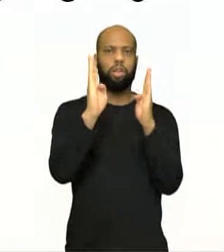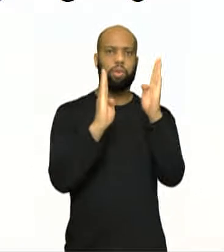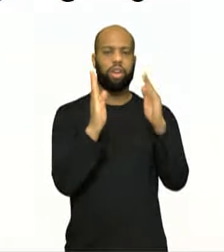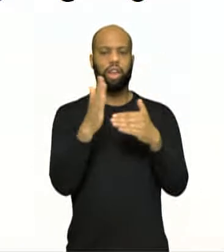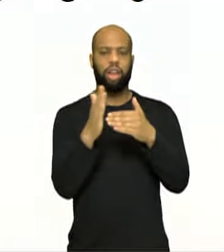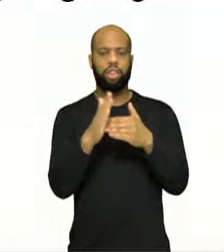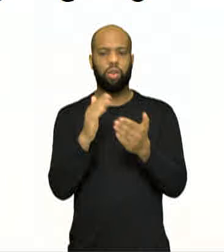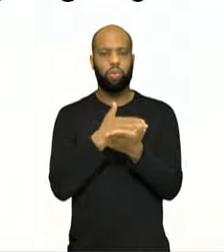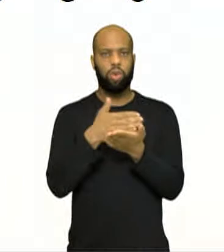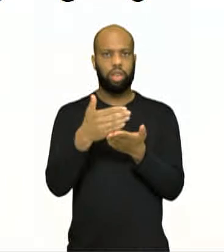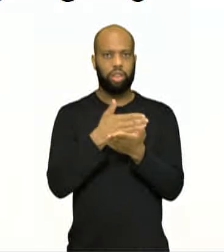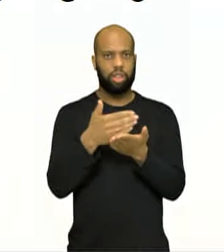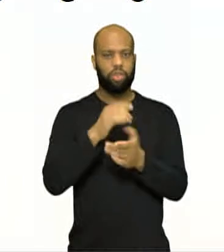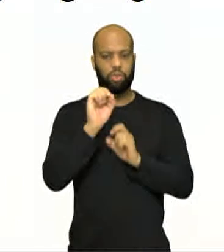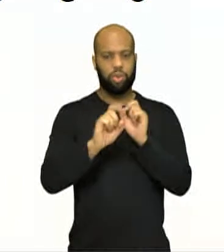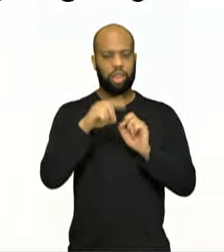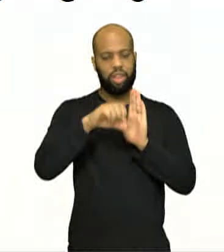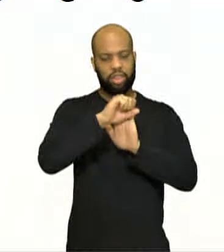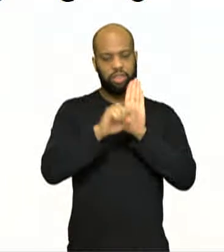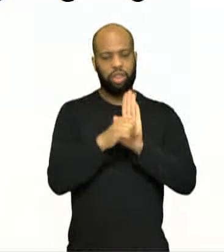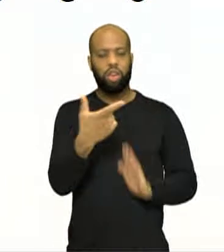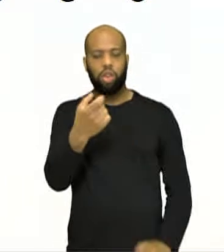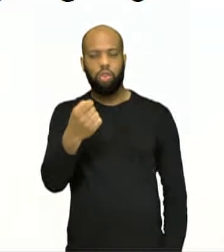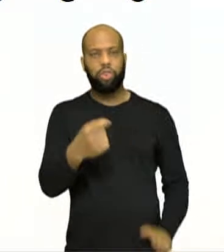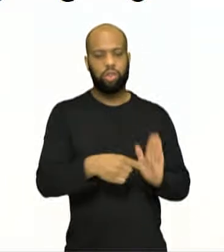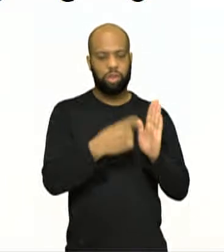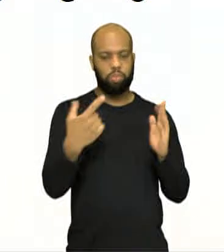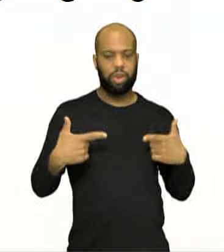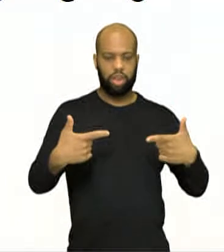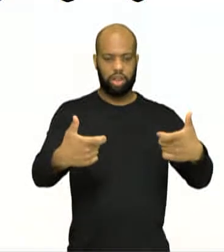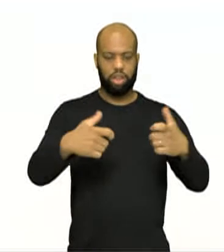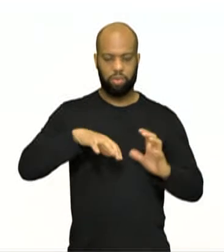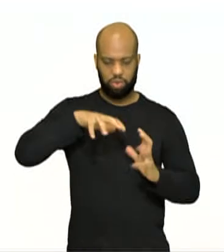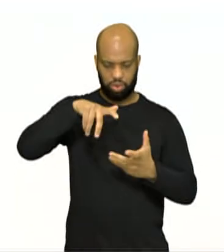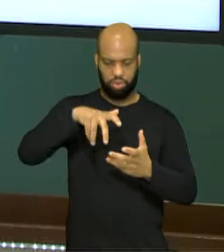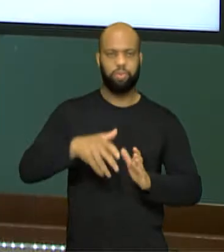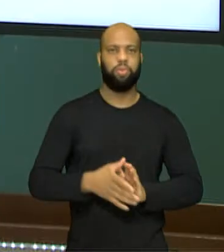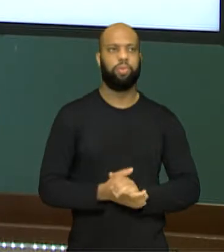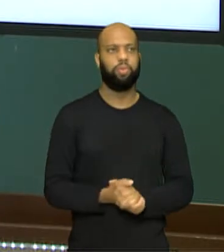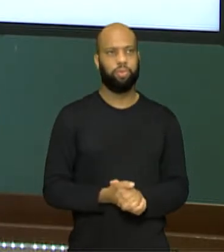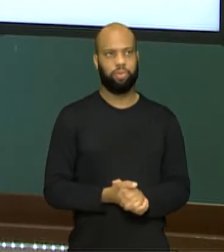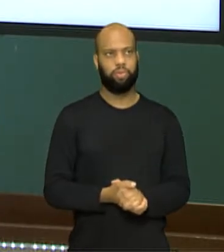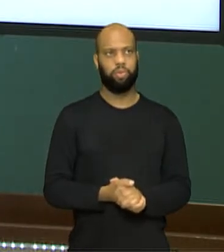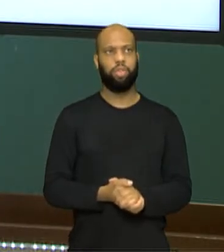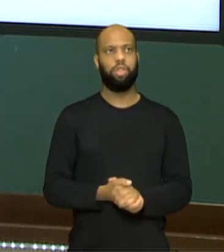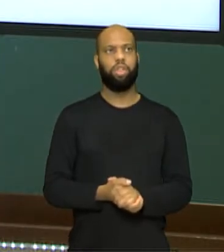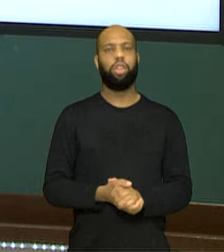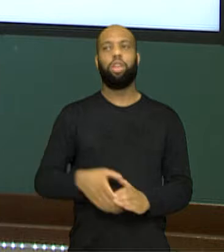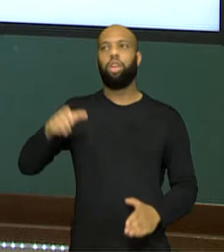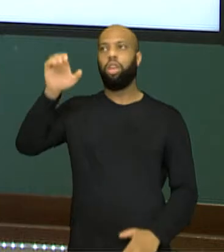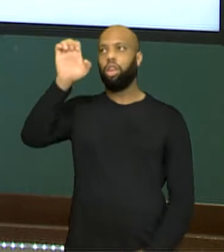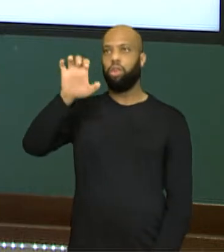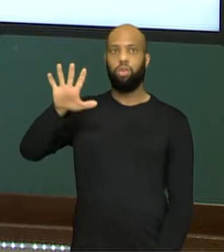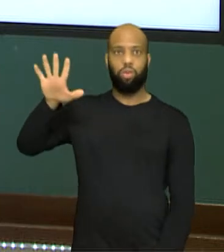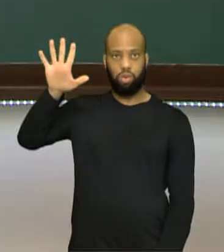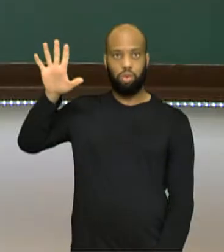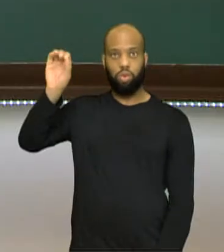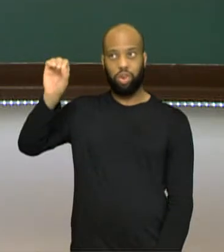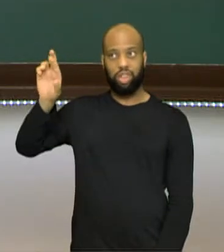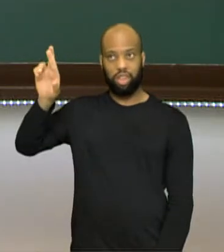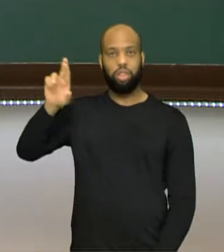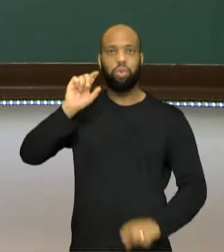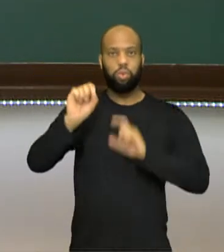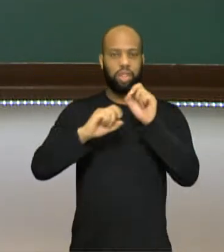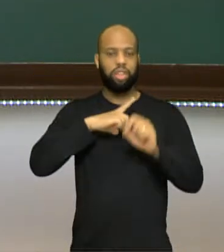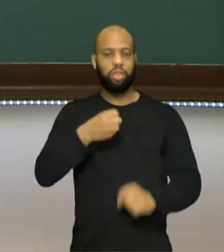o início do século XX, com a Primeira Guerra Mundial. A Europa Oriental. O